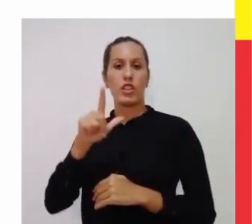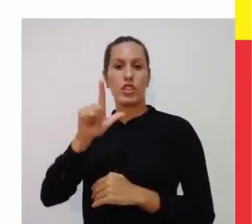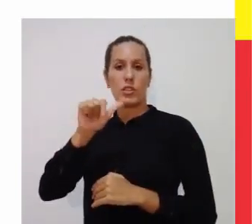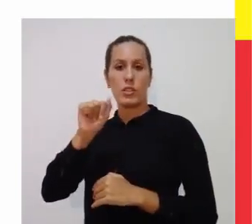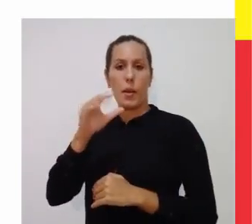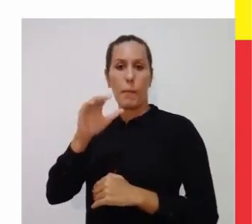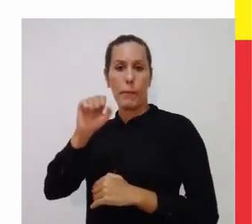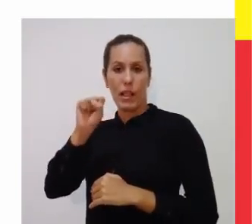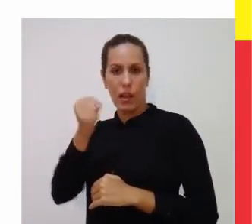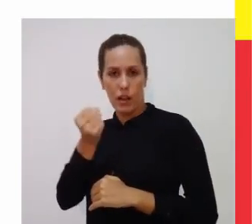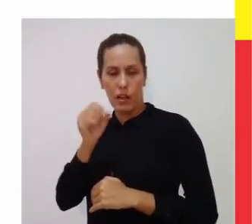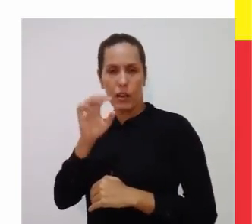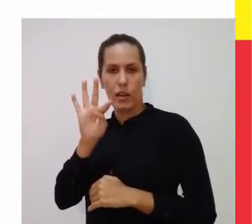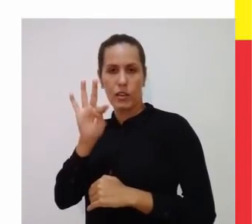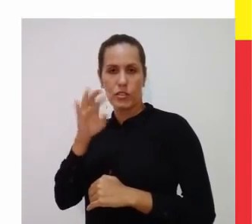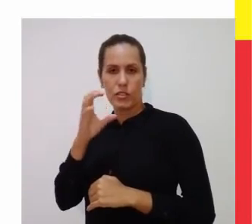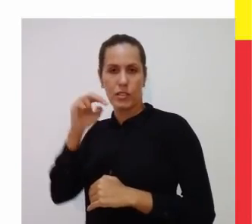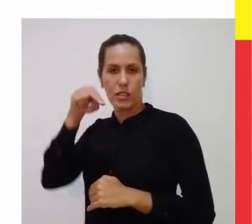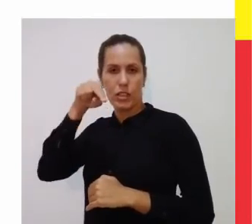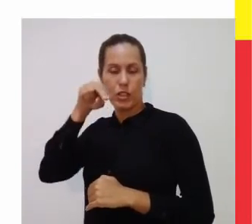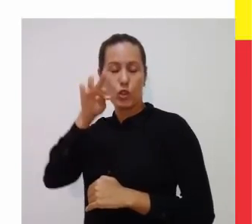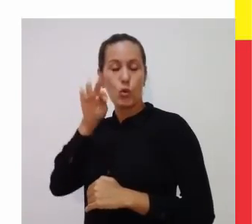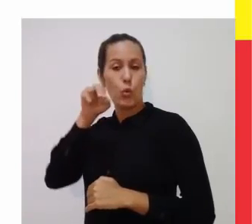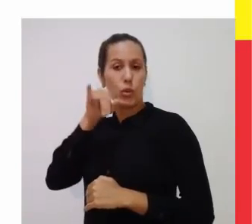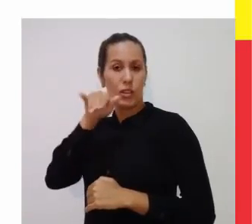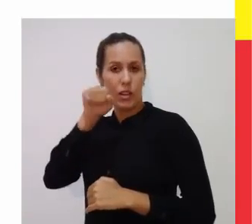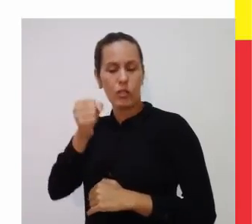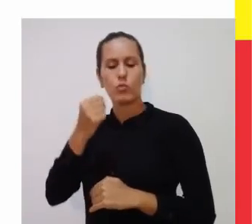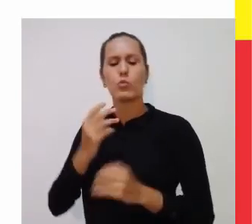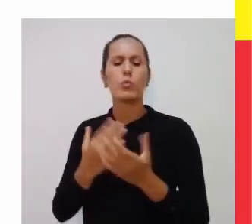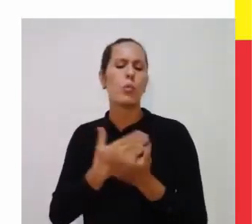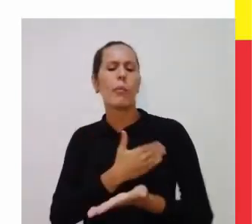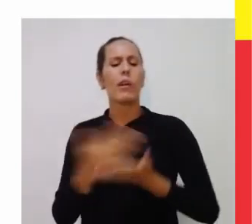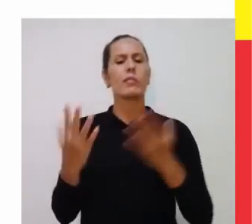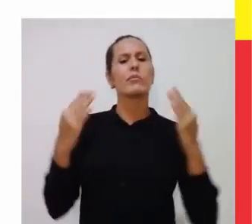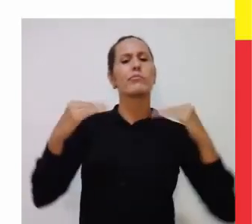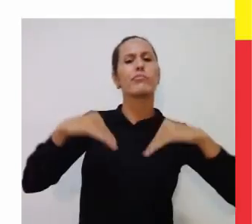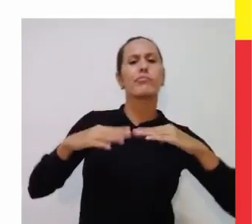elas recebem, tá? esse magma.